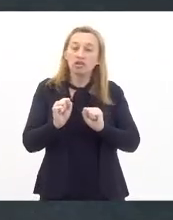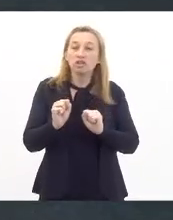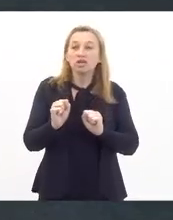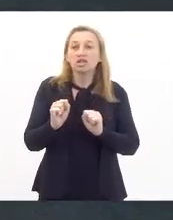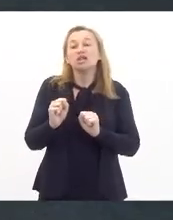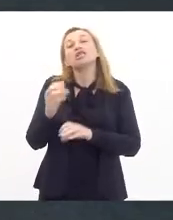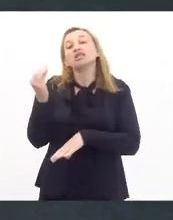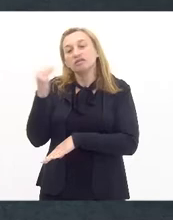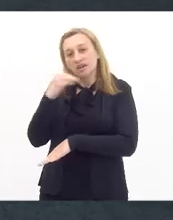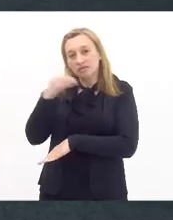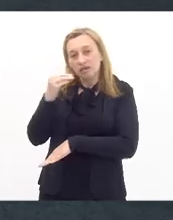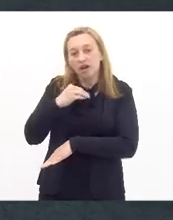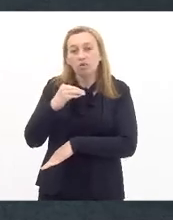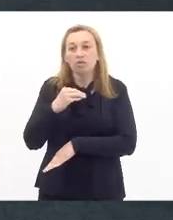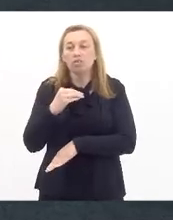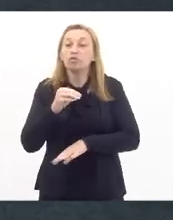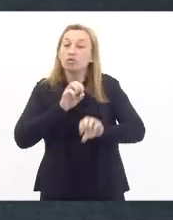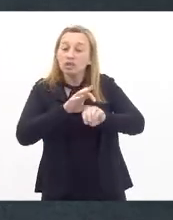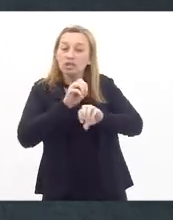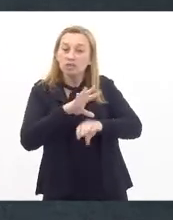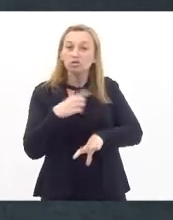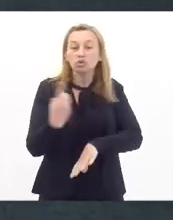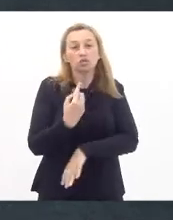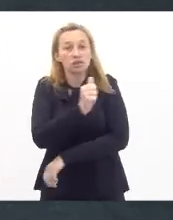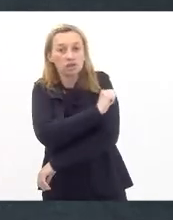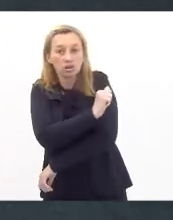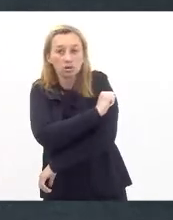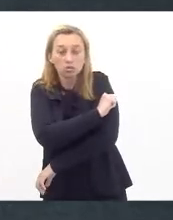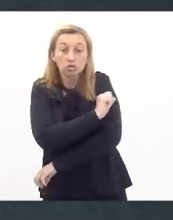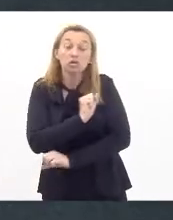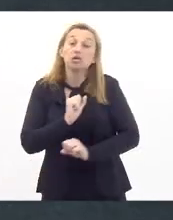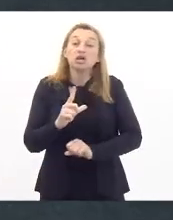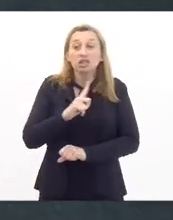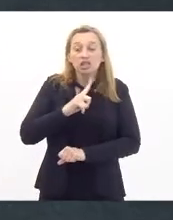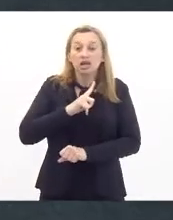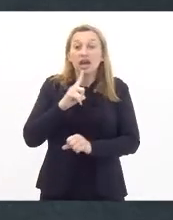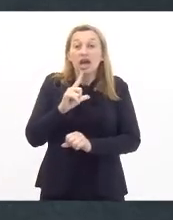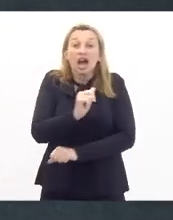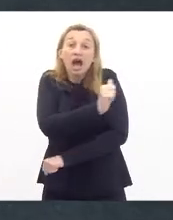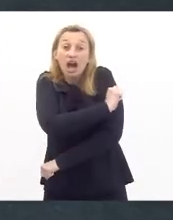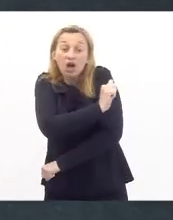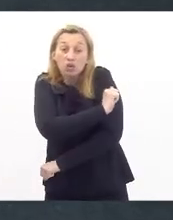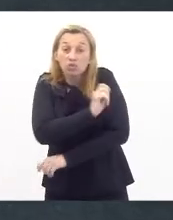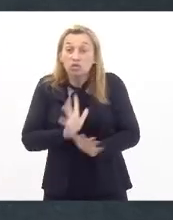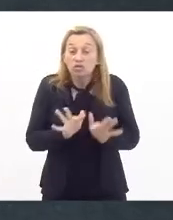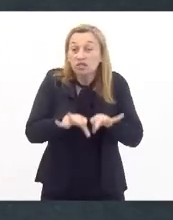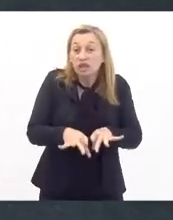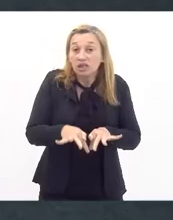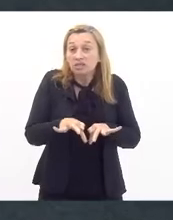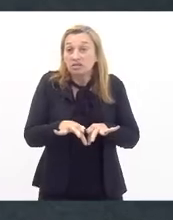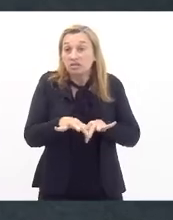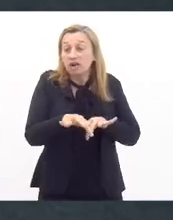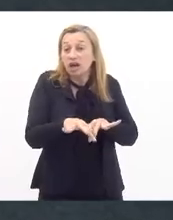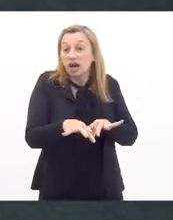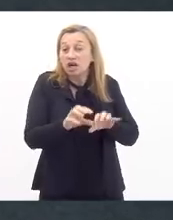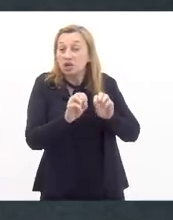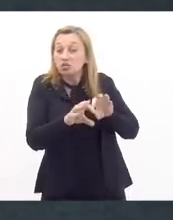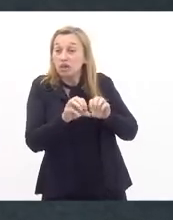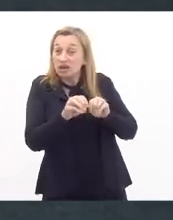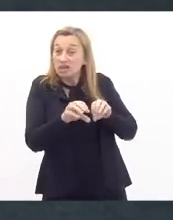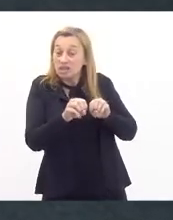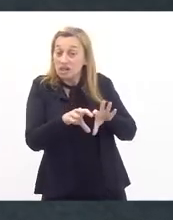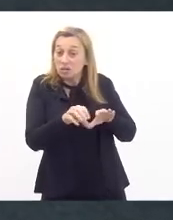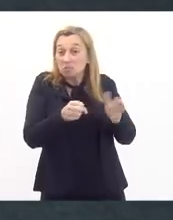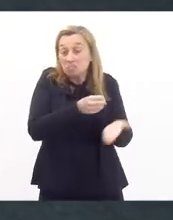da formação Geral do nossos estudantes e a gente ter alunos concluindo a educação básica sem